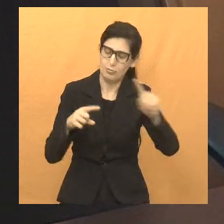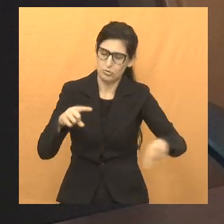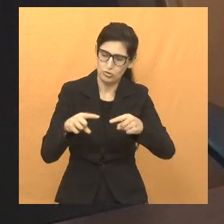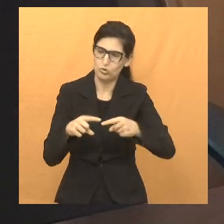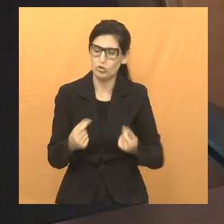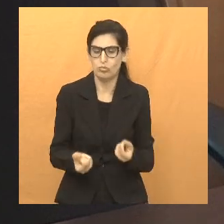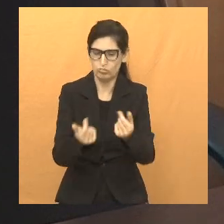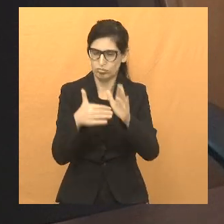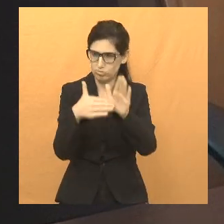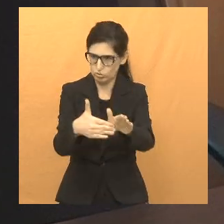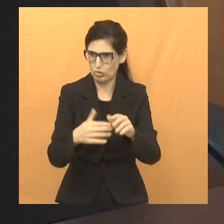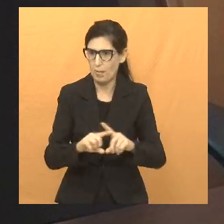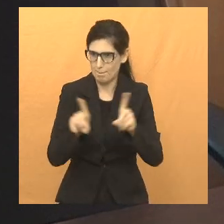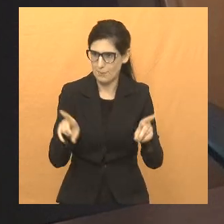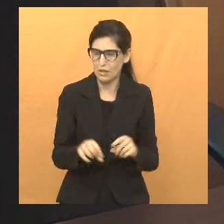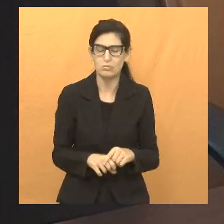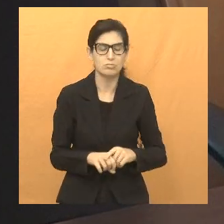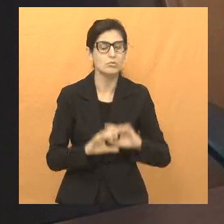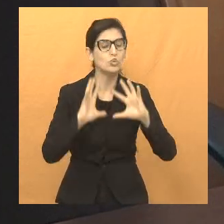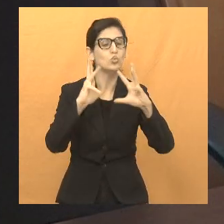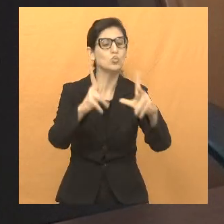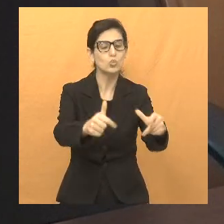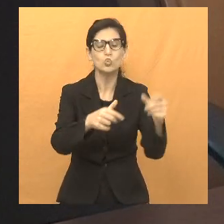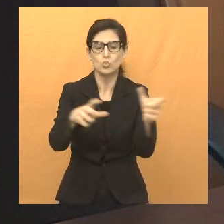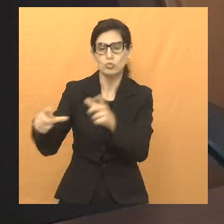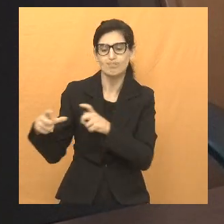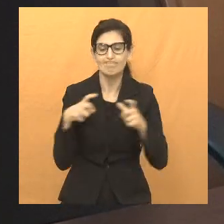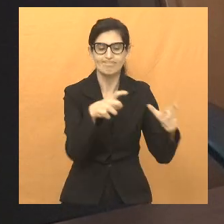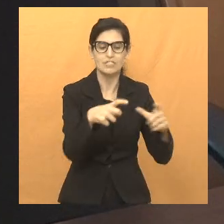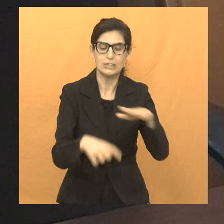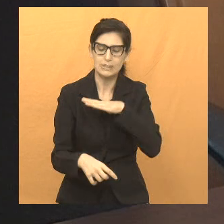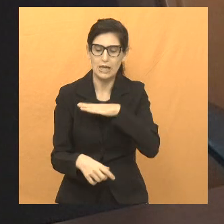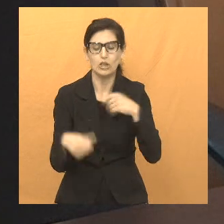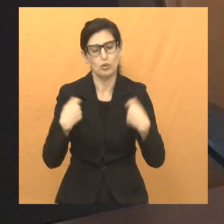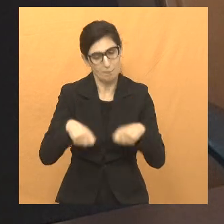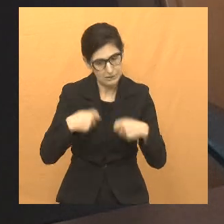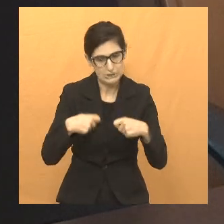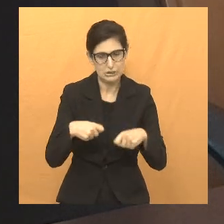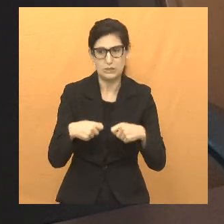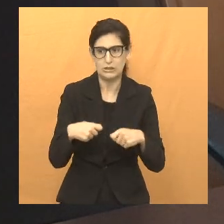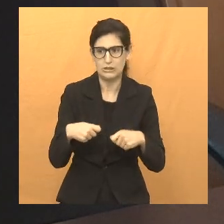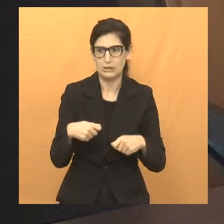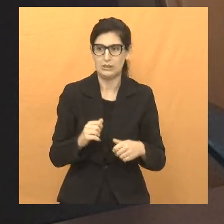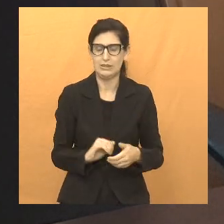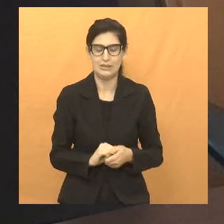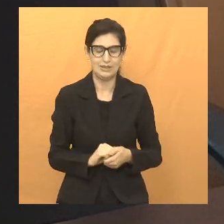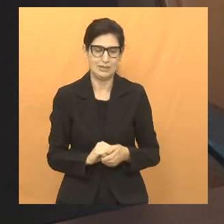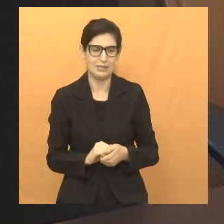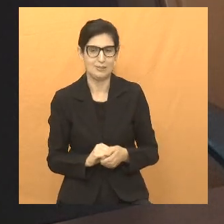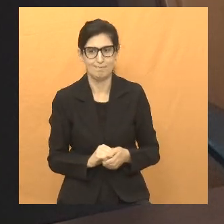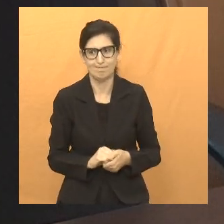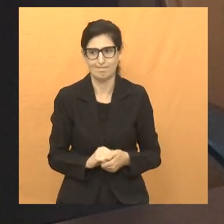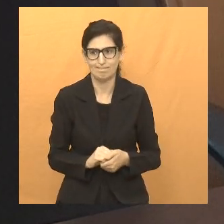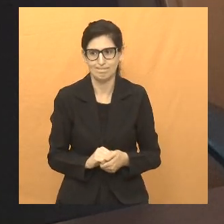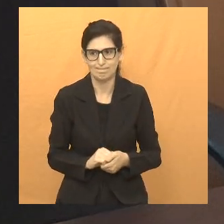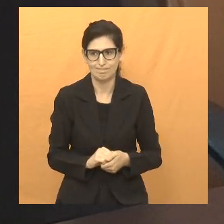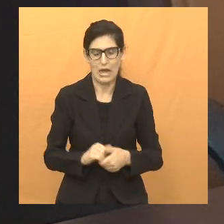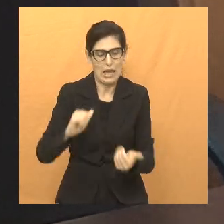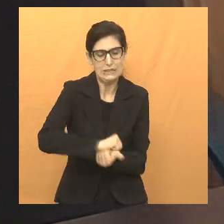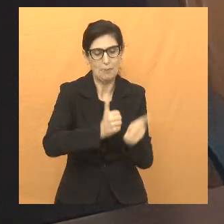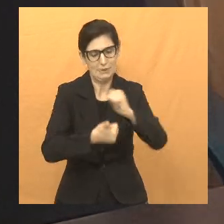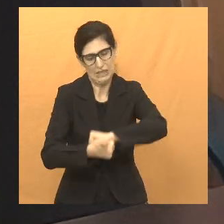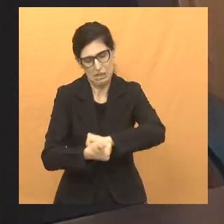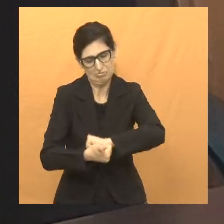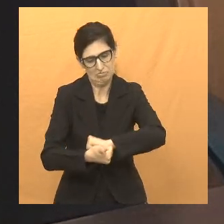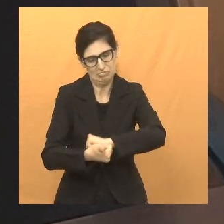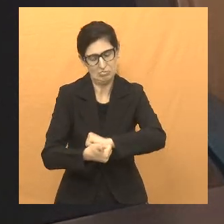se movimentaram e se adequaram a esse programa. E agora estão órfãos. E eu concordo plenamente